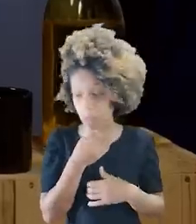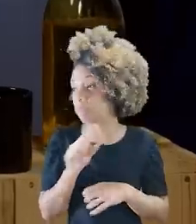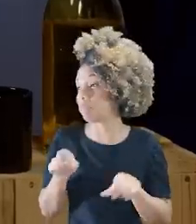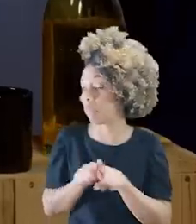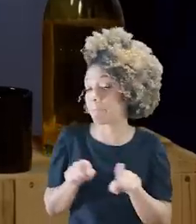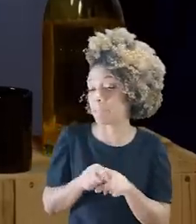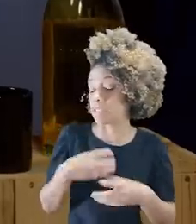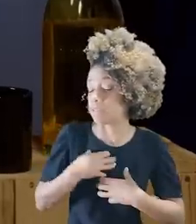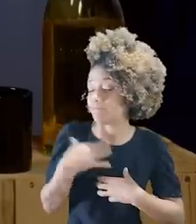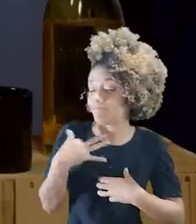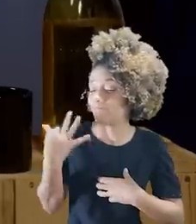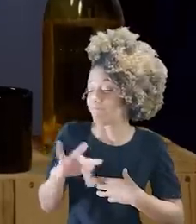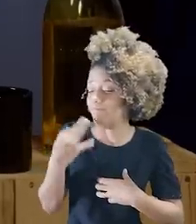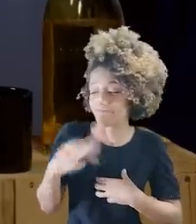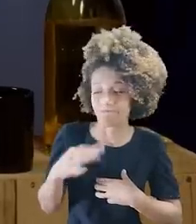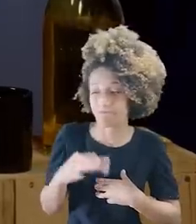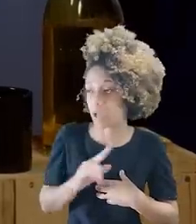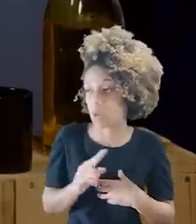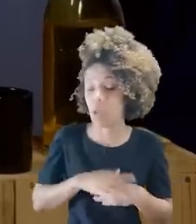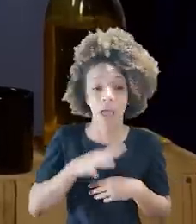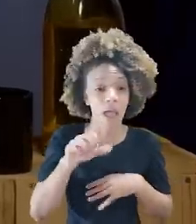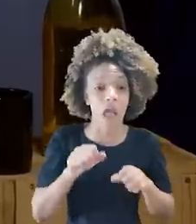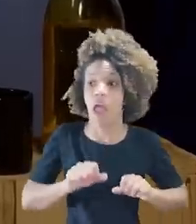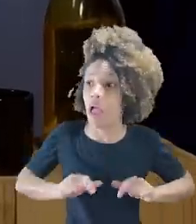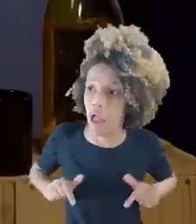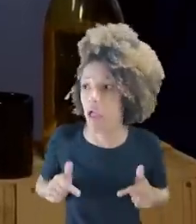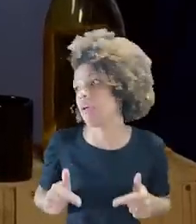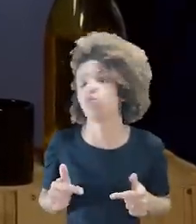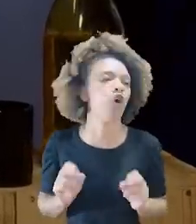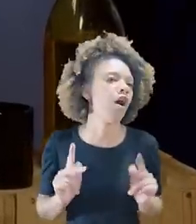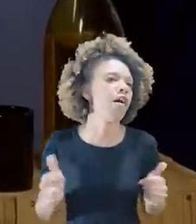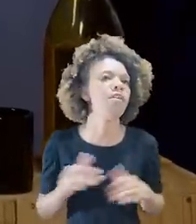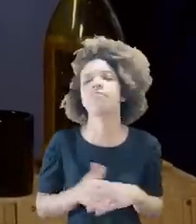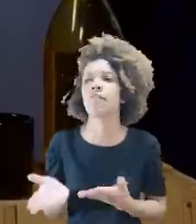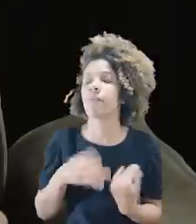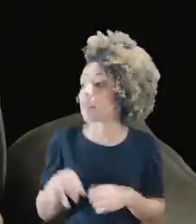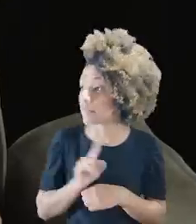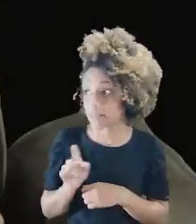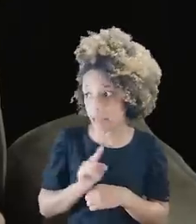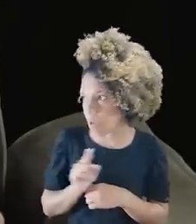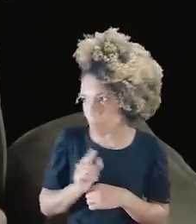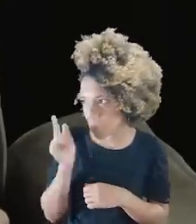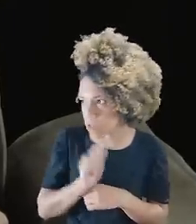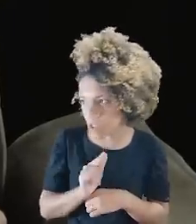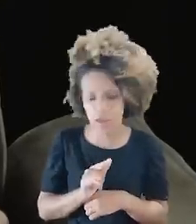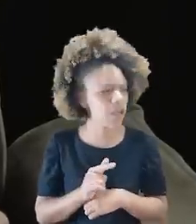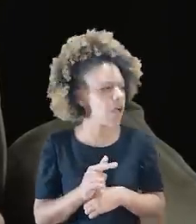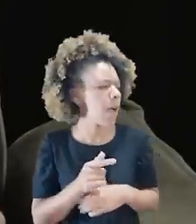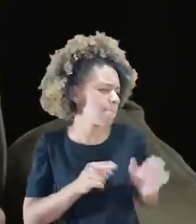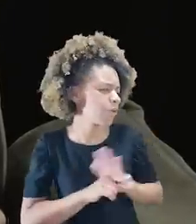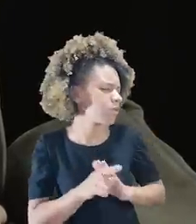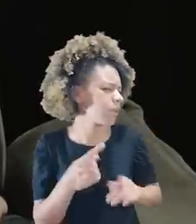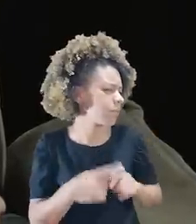frustração ela dói demais ela não é uma coisa que dá pr pegar no tranco e falar tudo bem Ok vamos lá Não não é por isso que eu te perguntei se você era feliz porque